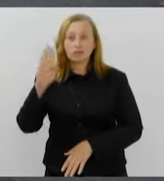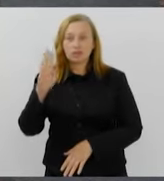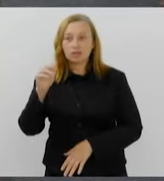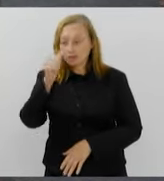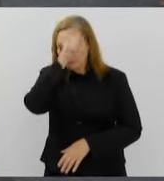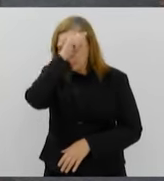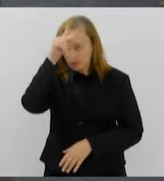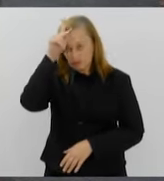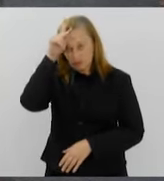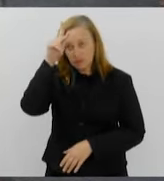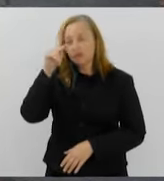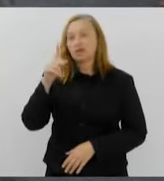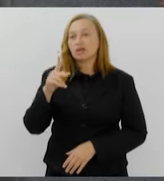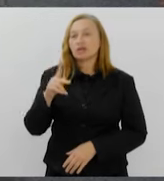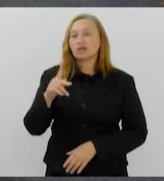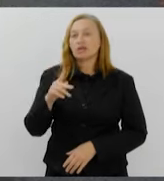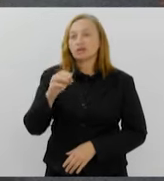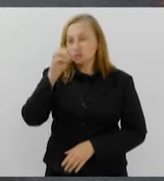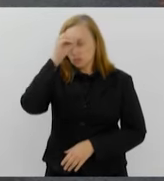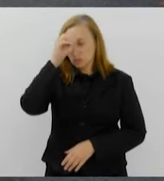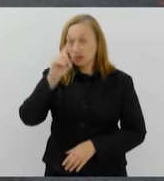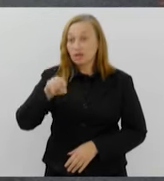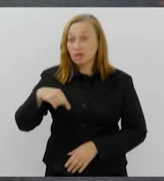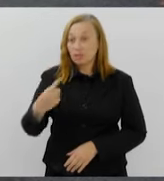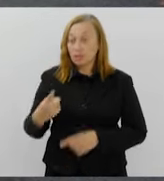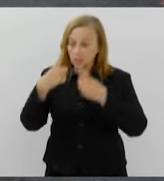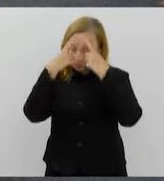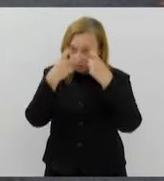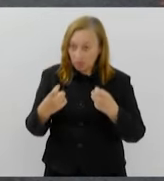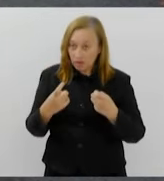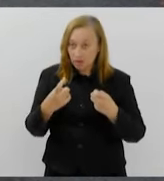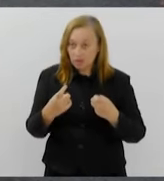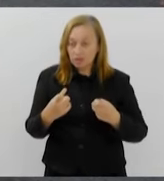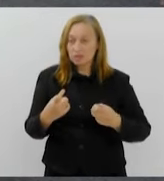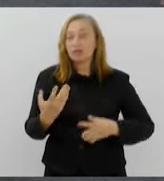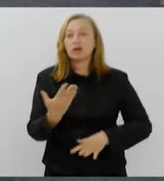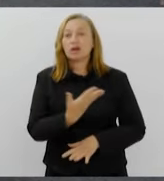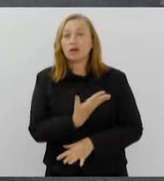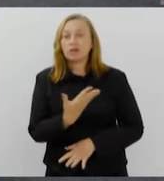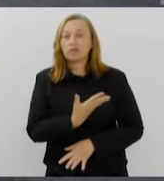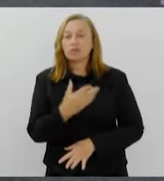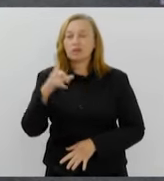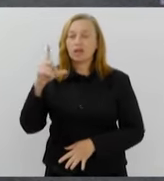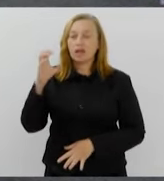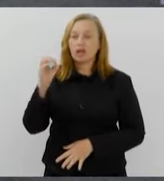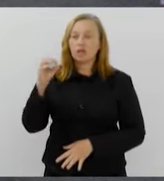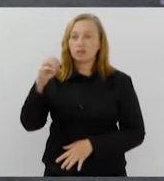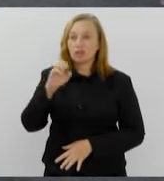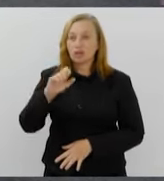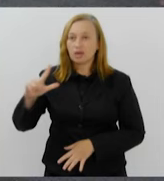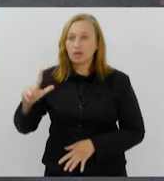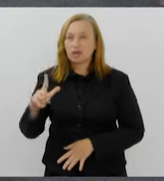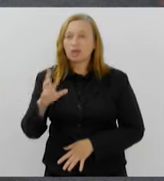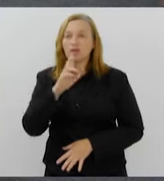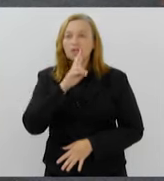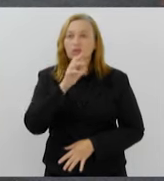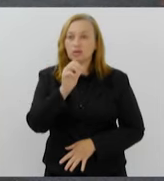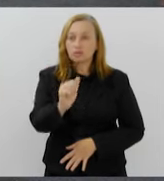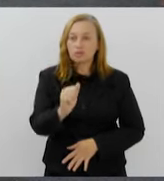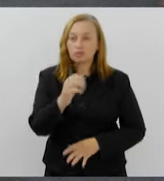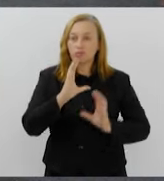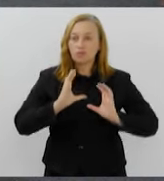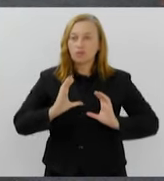praticar uma agressão covarde como foi a agressão a Leonel Quirino Rodrigo amorm possui reiterado